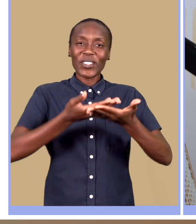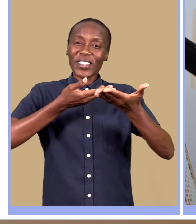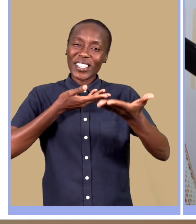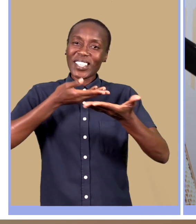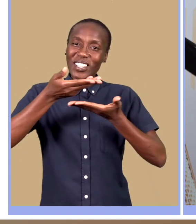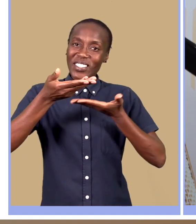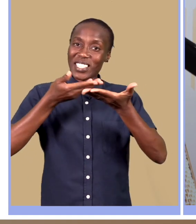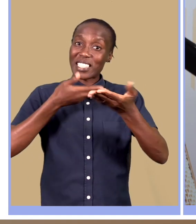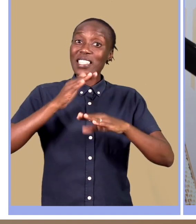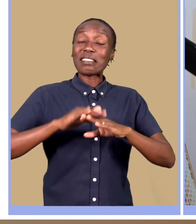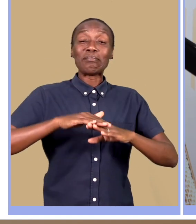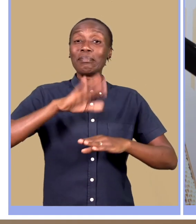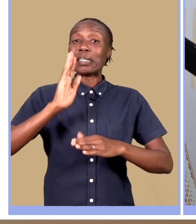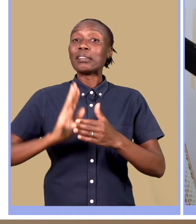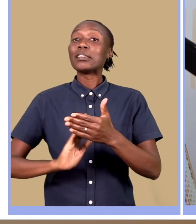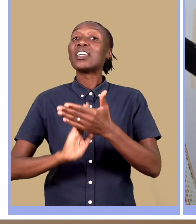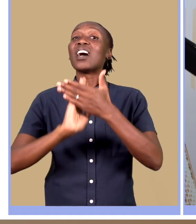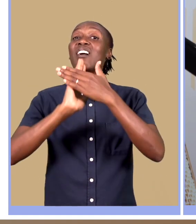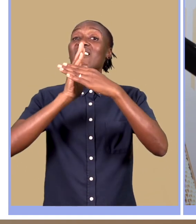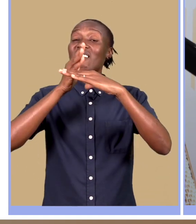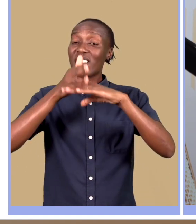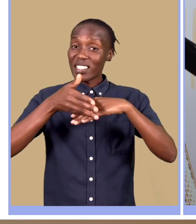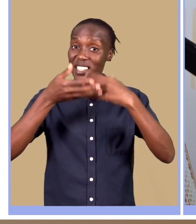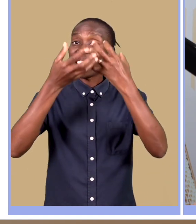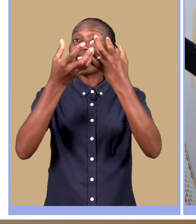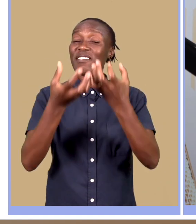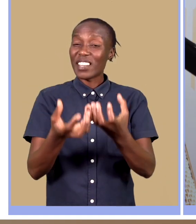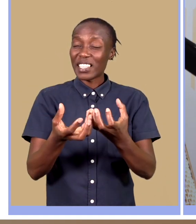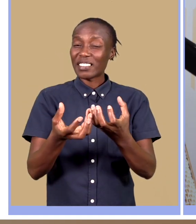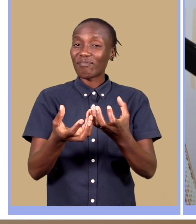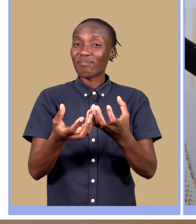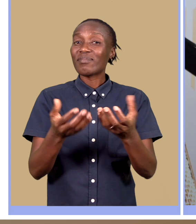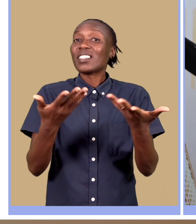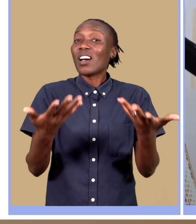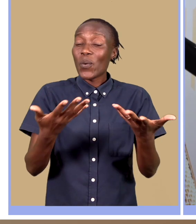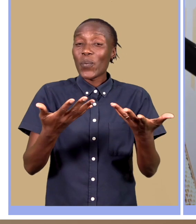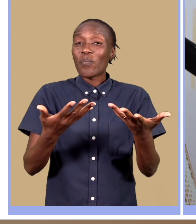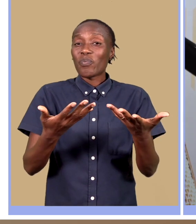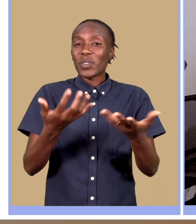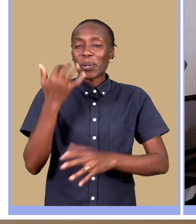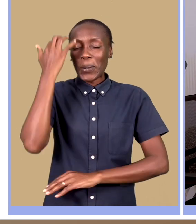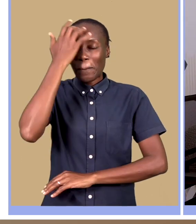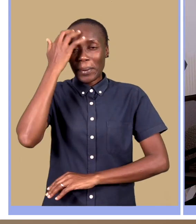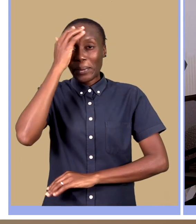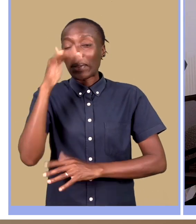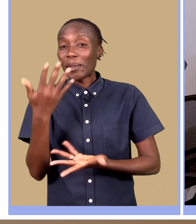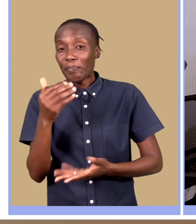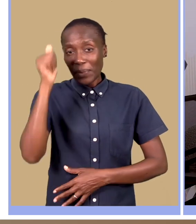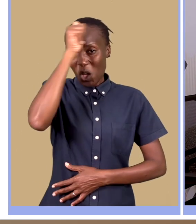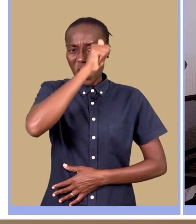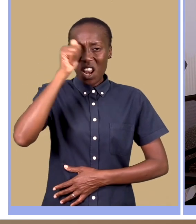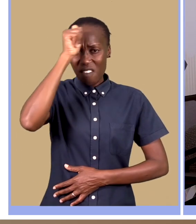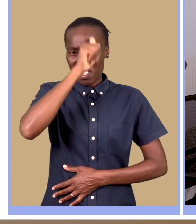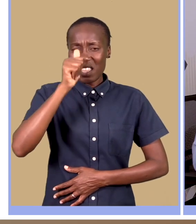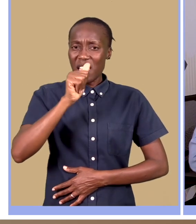ao longo da nossa conversa, tem muito caminho por fazer. E eu acho que a academia